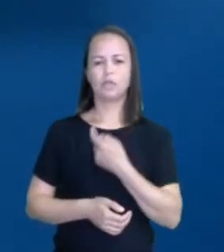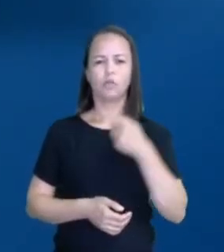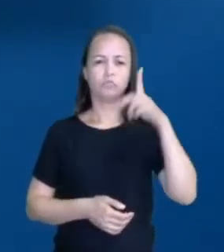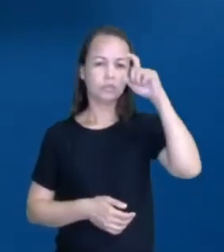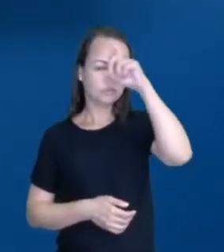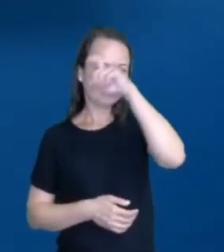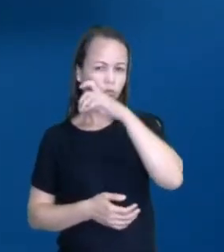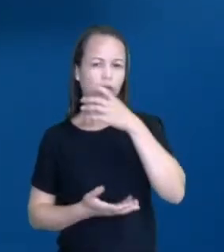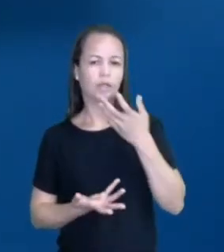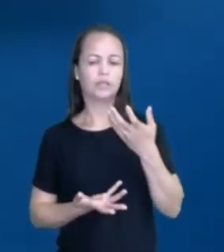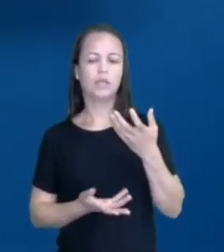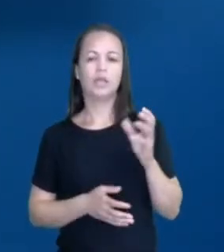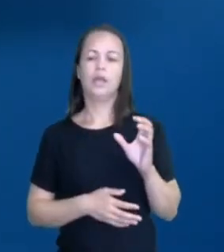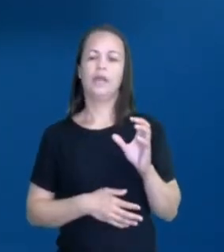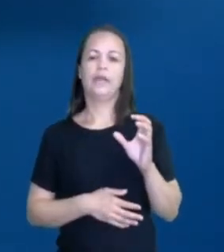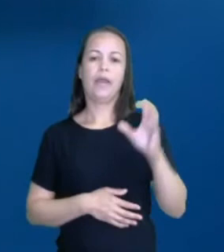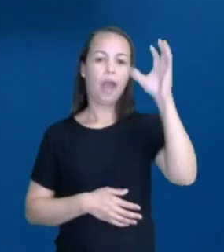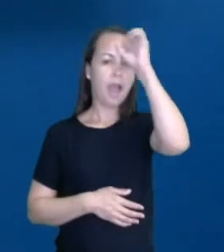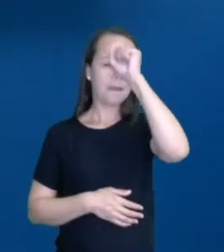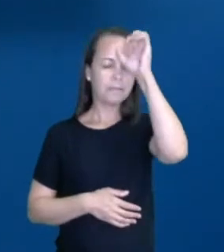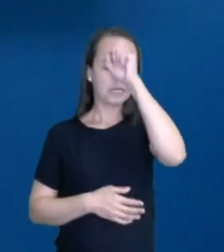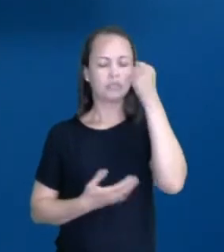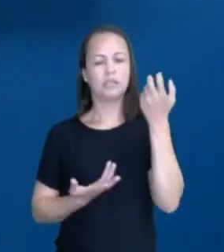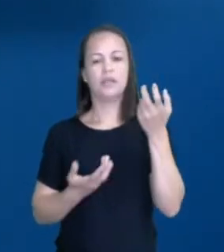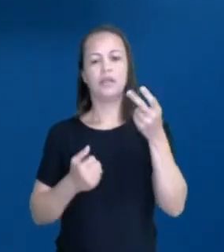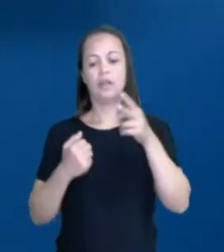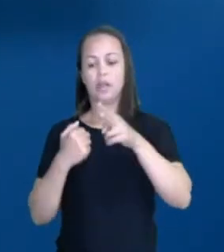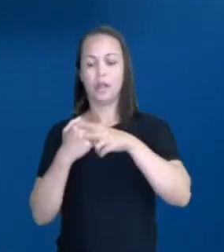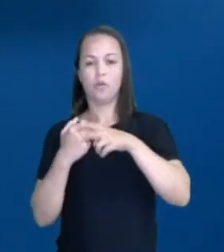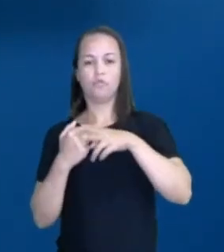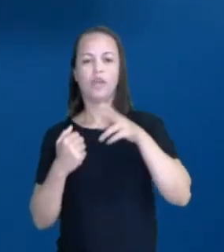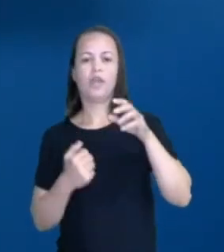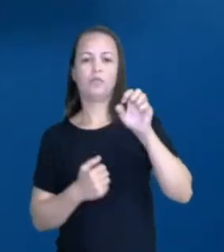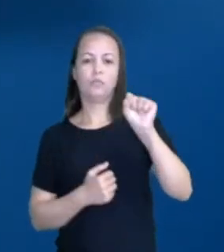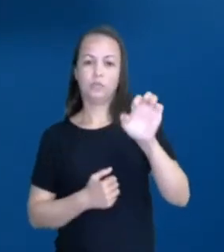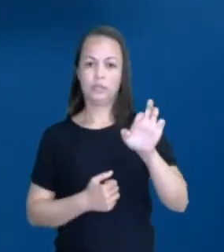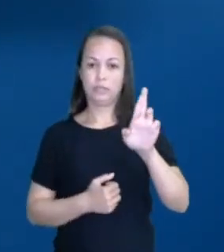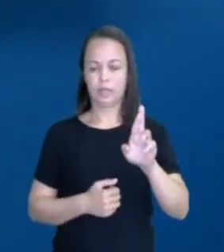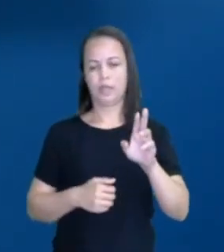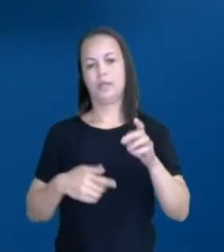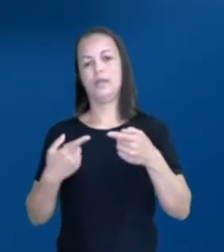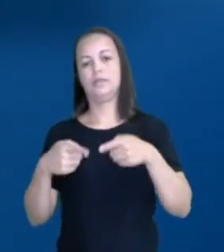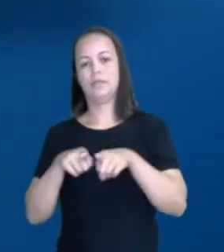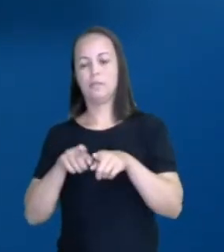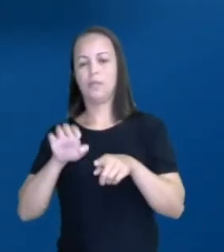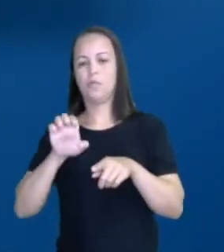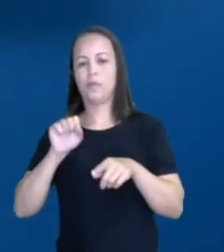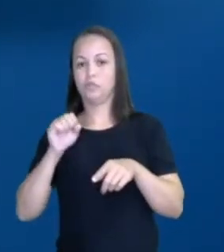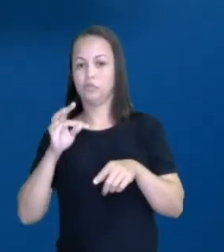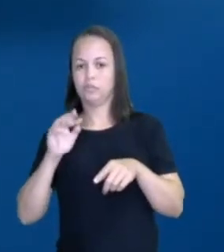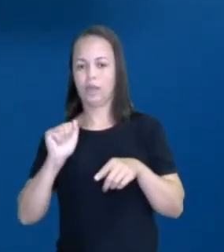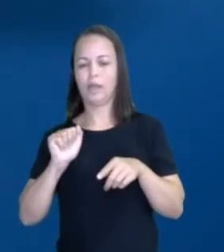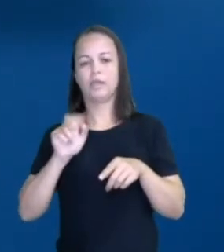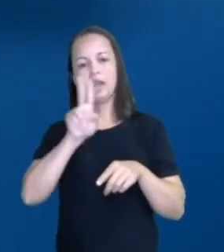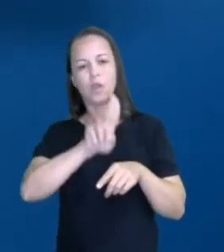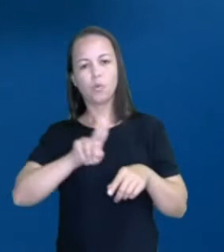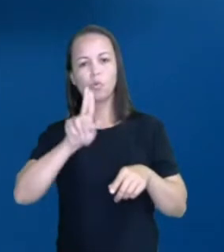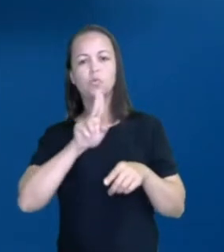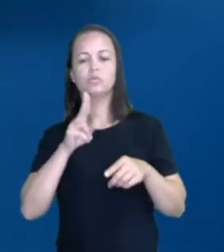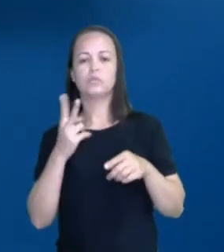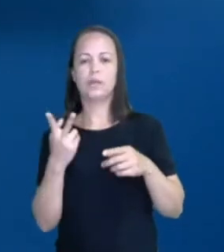dificuldade tão grande aprender o verbo ser e o verbo estar em espanhol, porque ele parece bastante com o nosso uso em língua